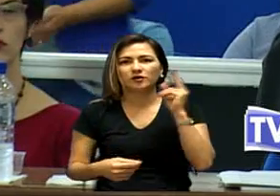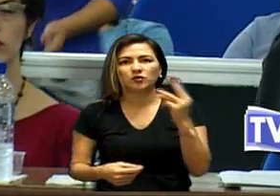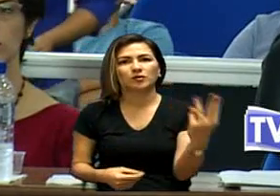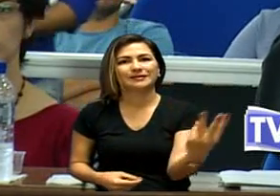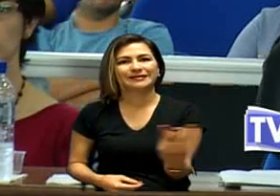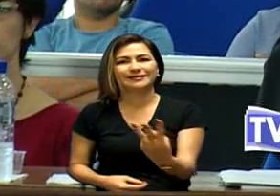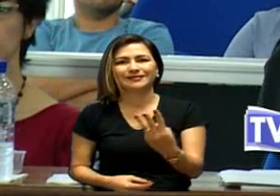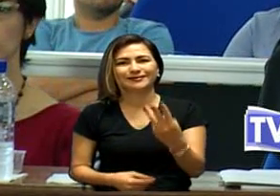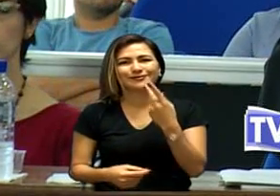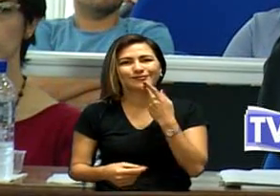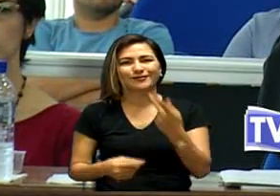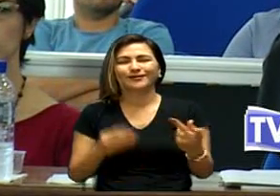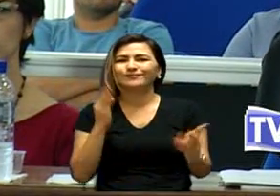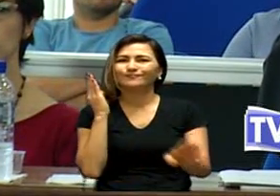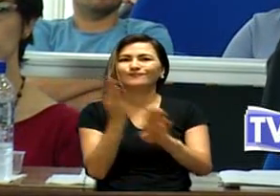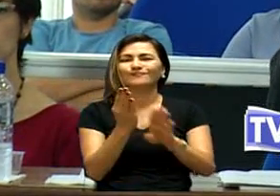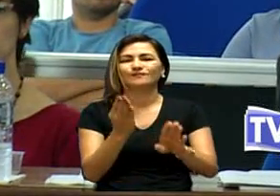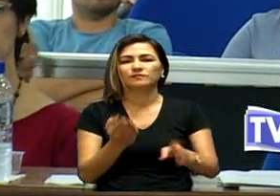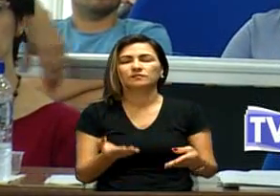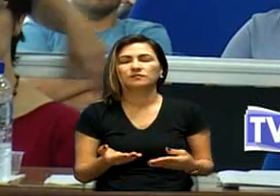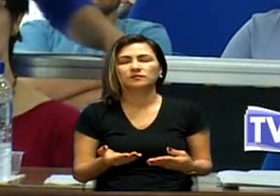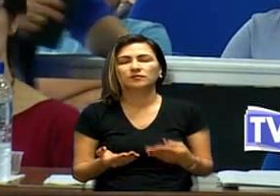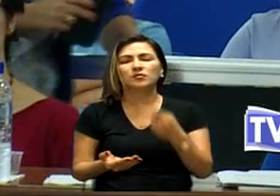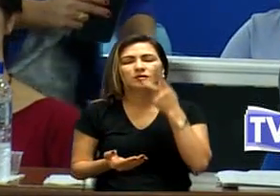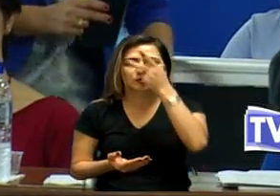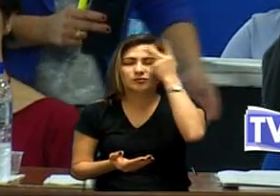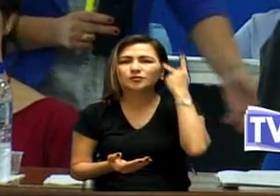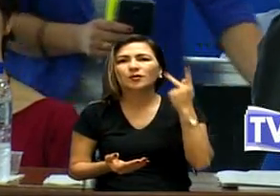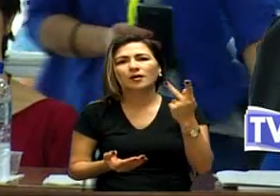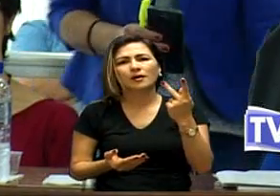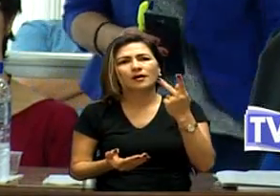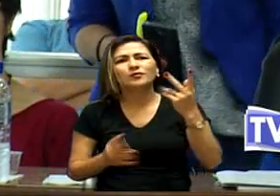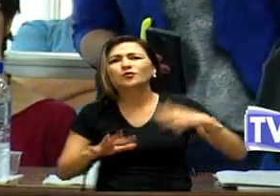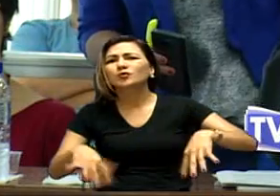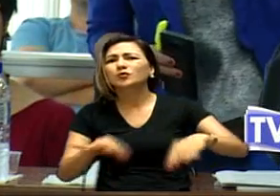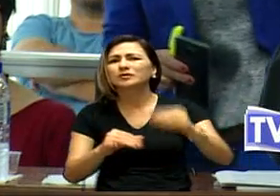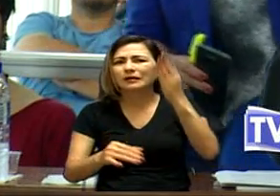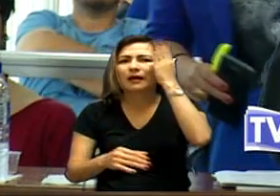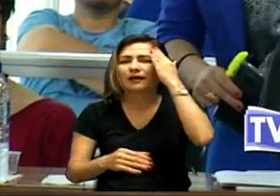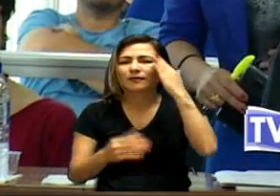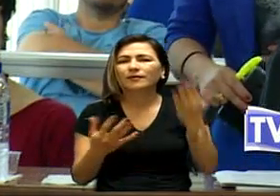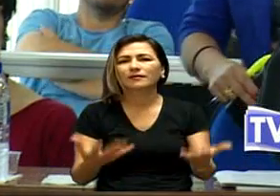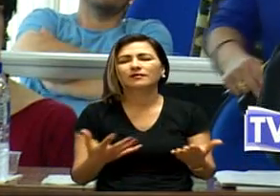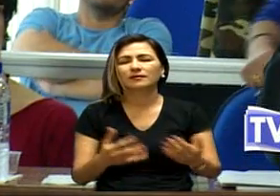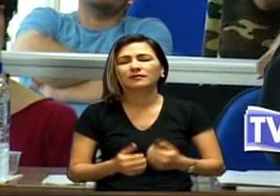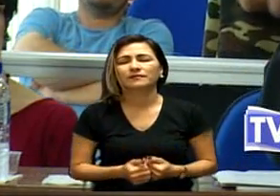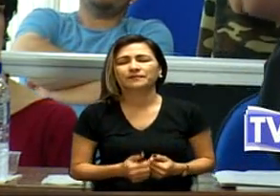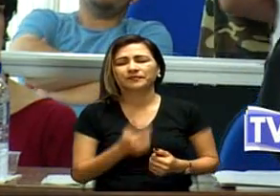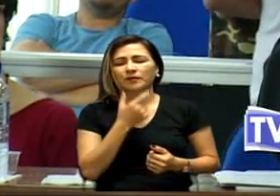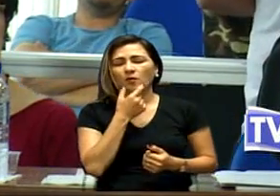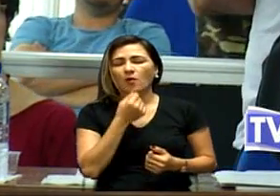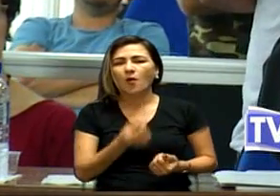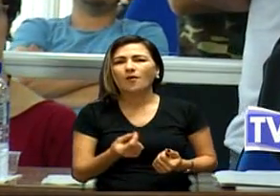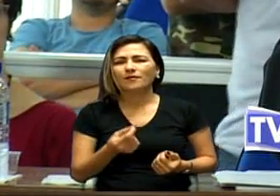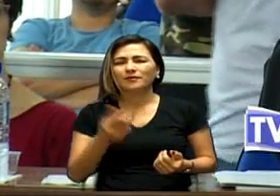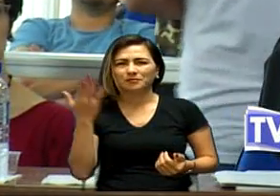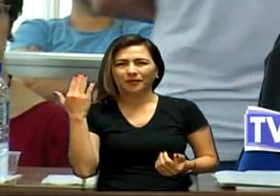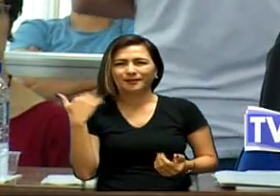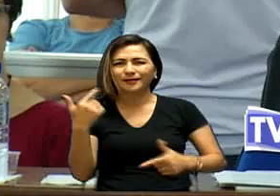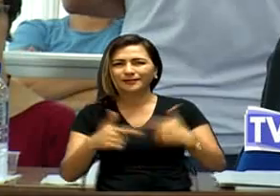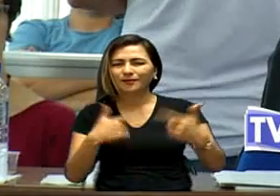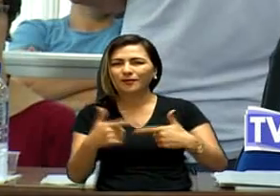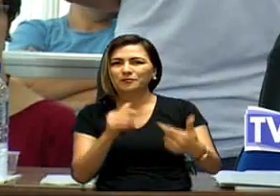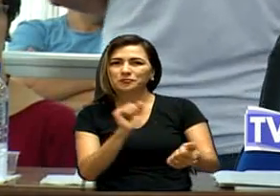presidente, trabalhou comigo na Pirelli. A população quer saber isso aí. Tá certo. Os vereadores... Ele trabalhou comigo na Pirelli, um cara crítico, viu? E